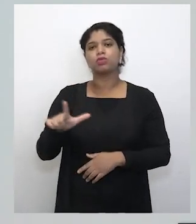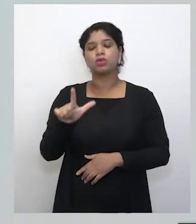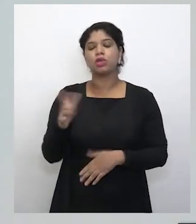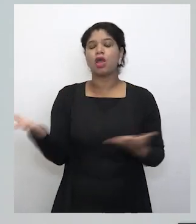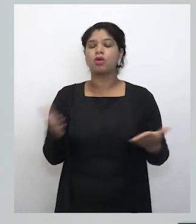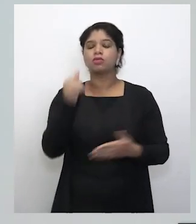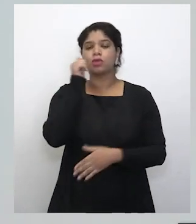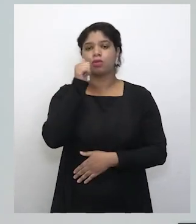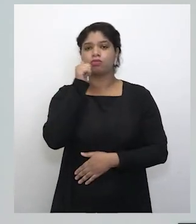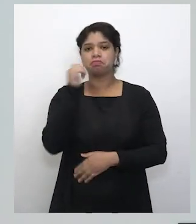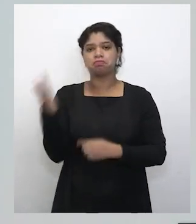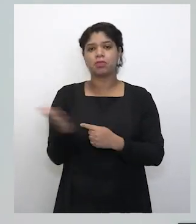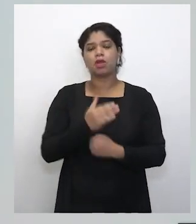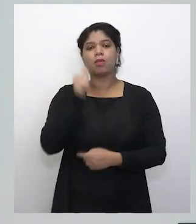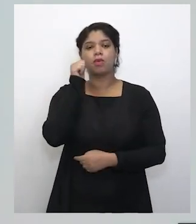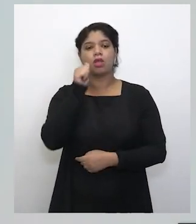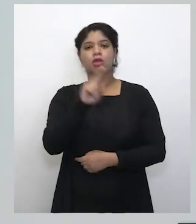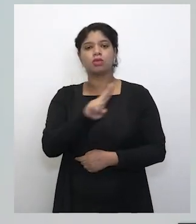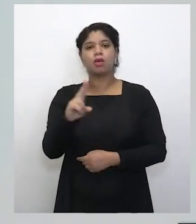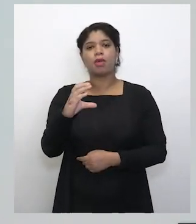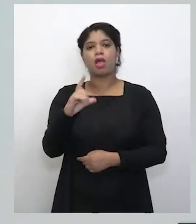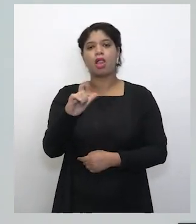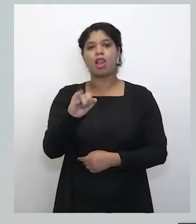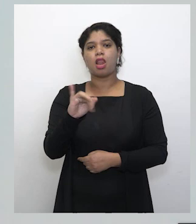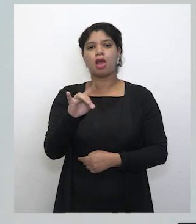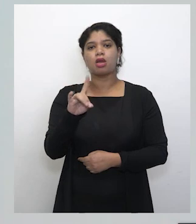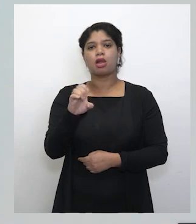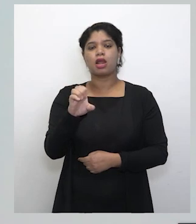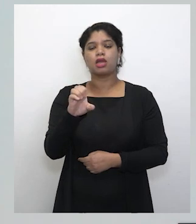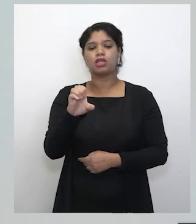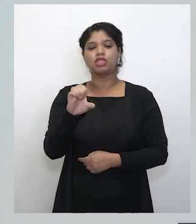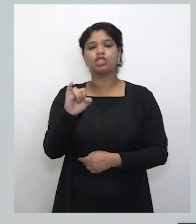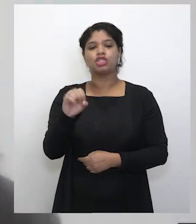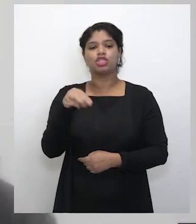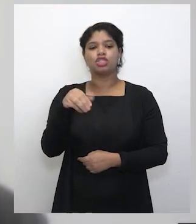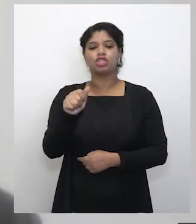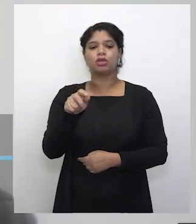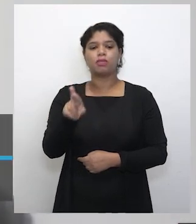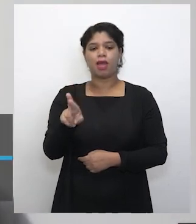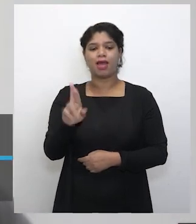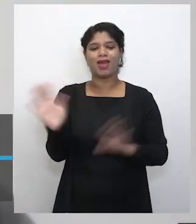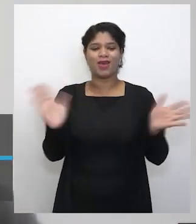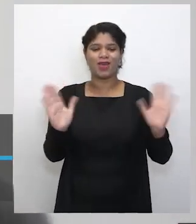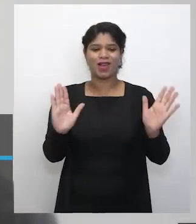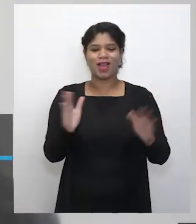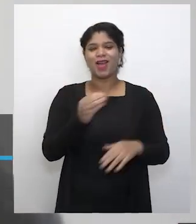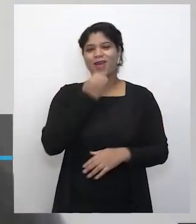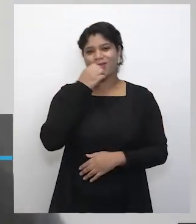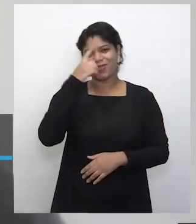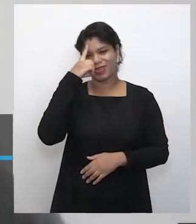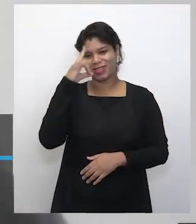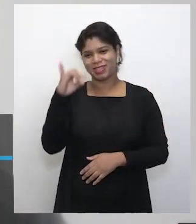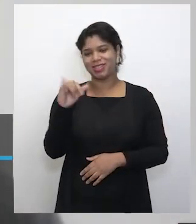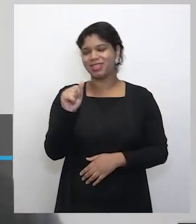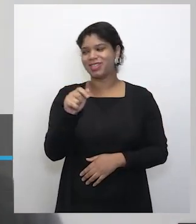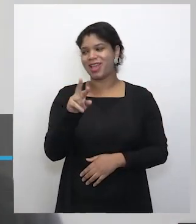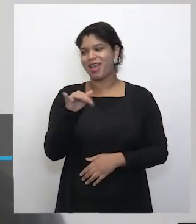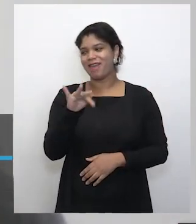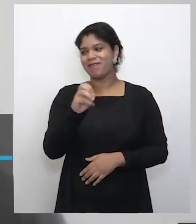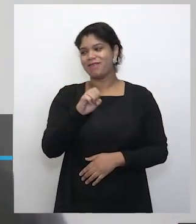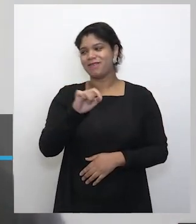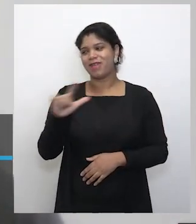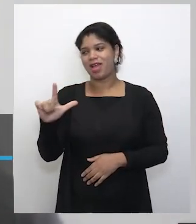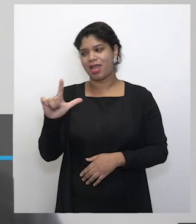minha colega, Cleidmar. Bom dia, Cleidmar, tudo bem? Bom dia, Rafael. Bom dia a todos.